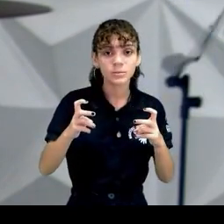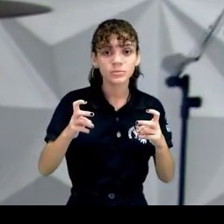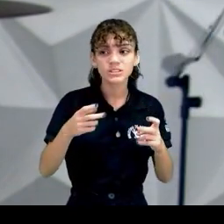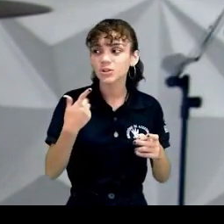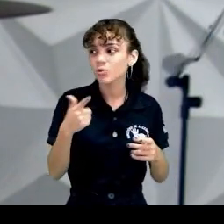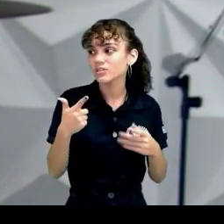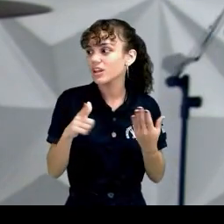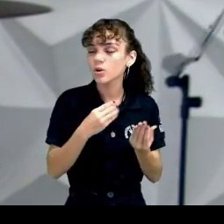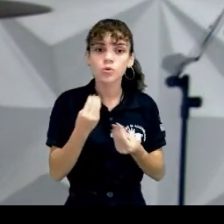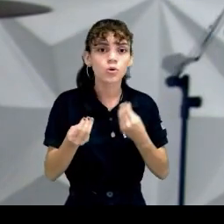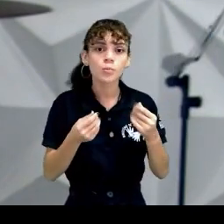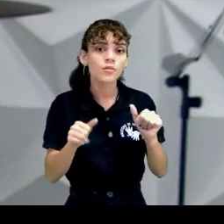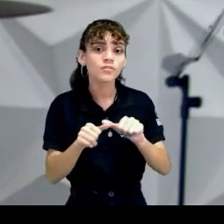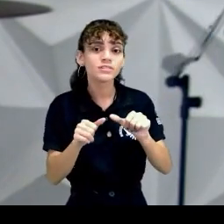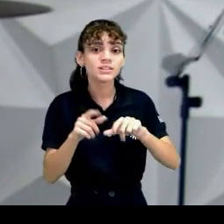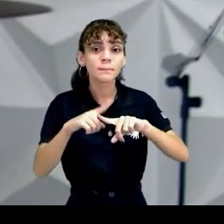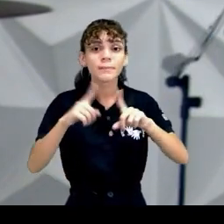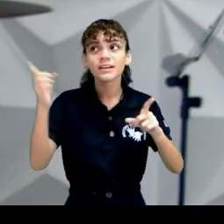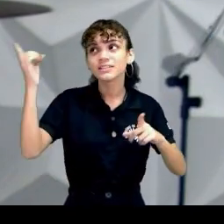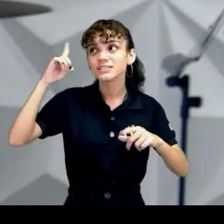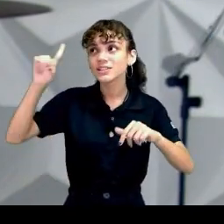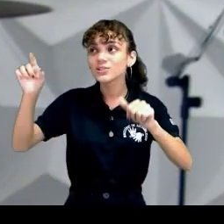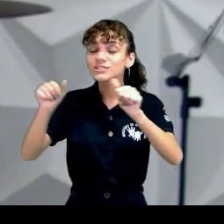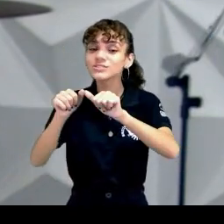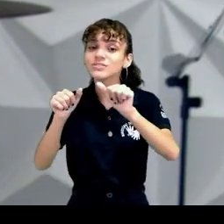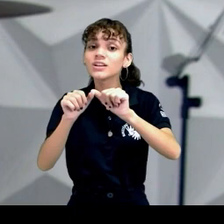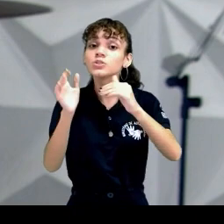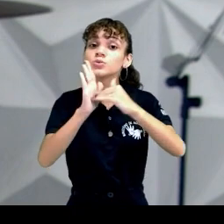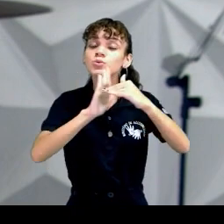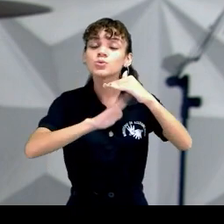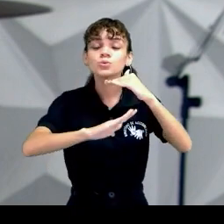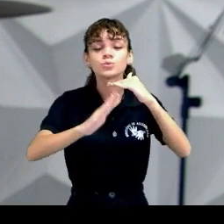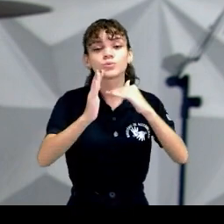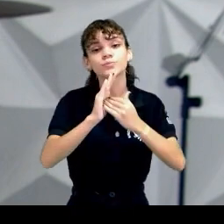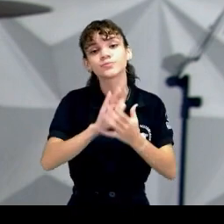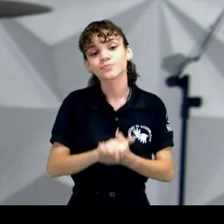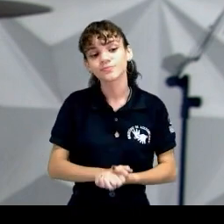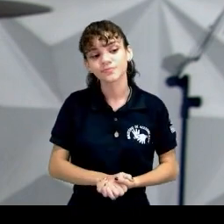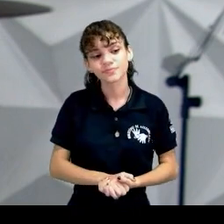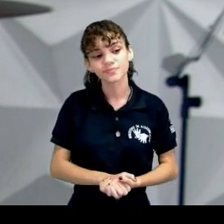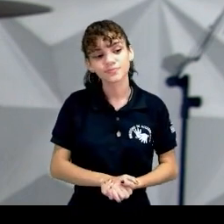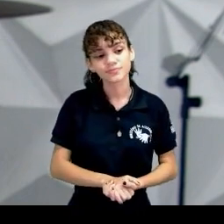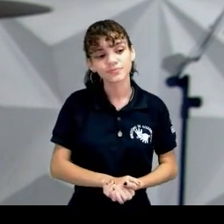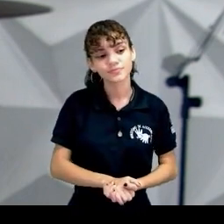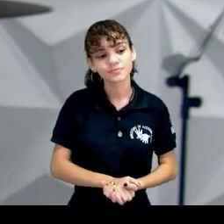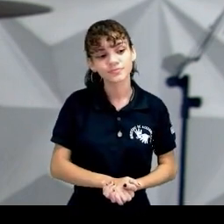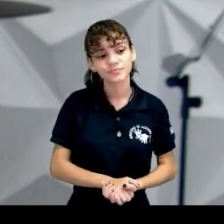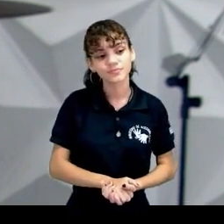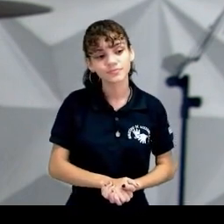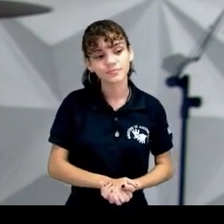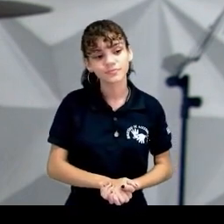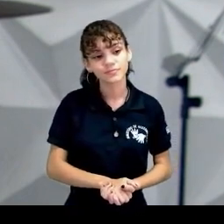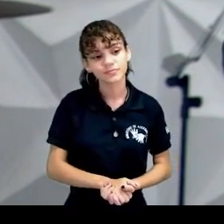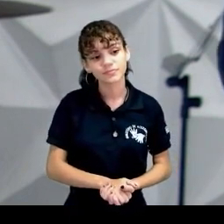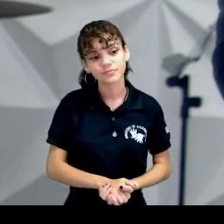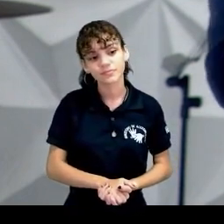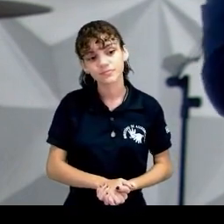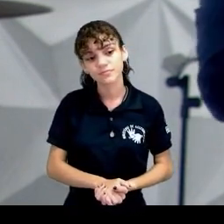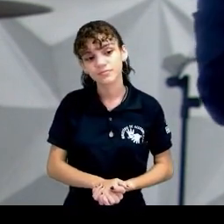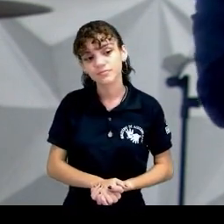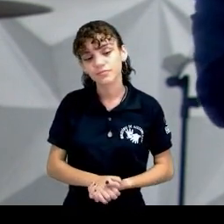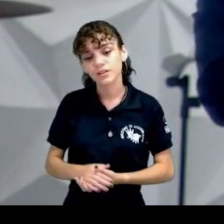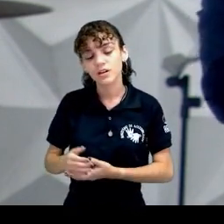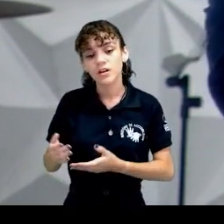estavam tão envolvidos naquilo que eles tinham conquistado, na resposta que eles tinham ouvido e recebido do Senhor, que